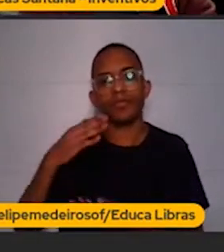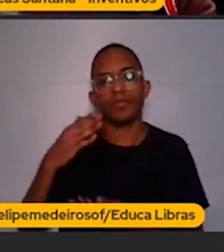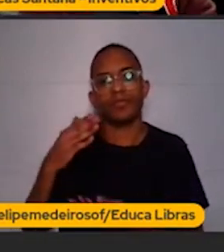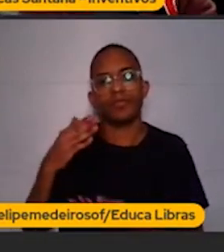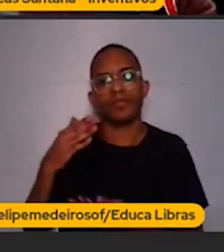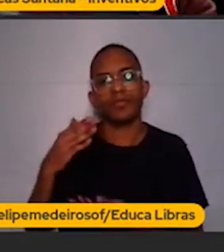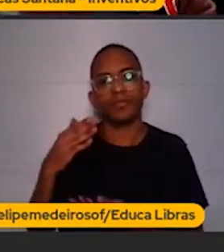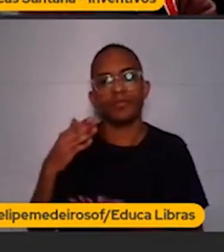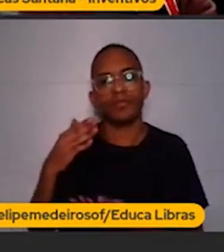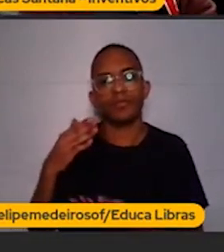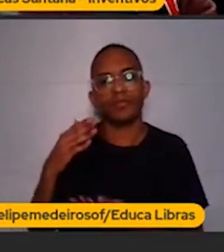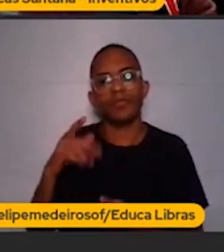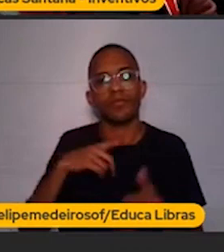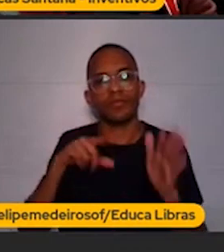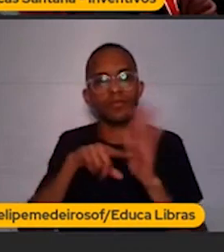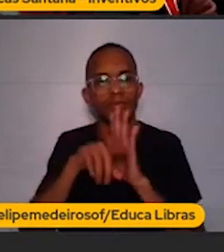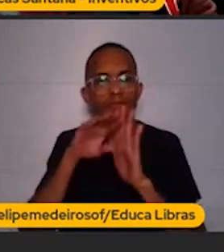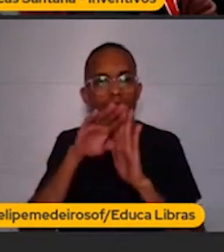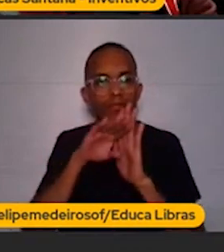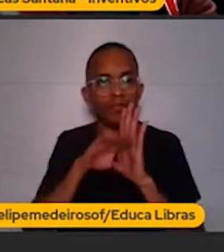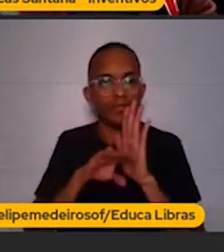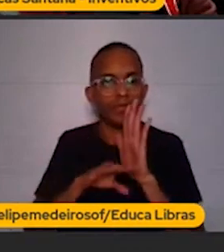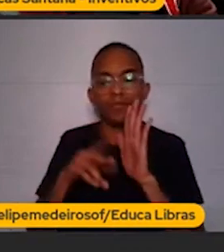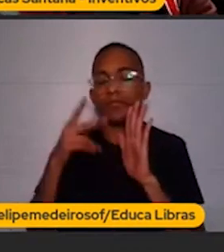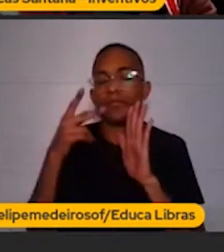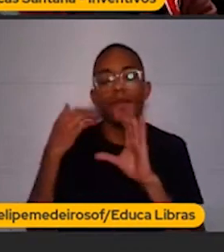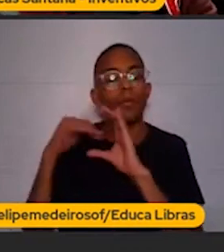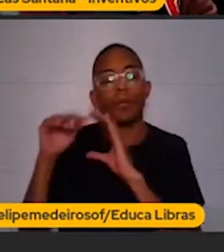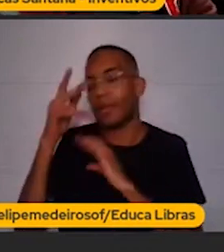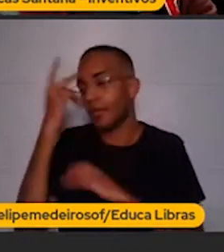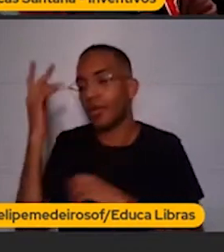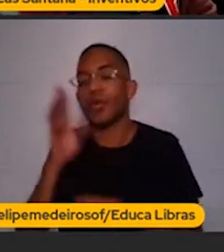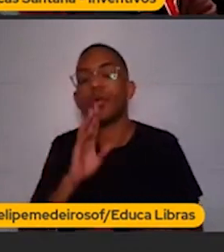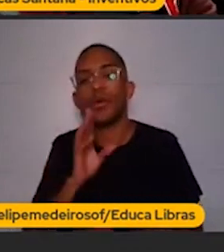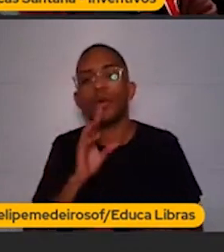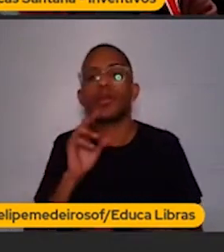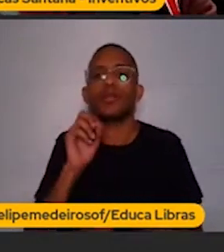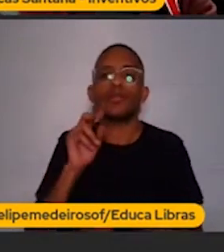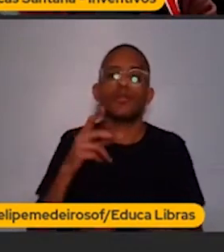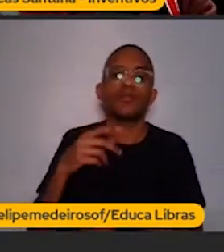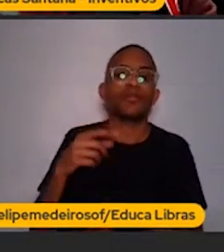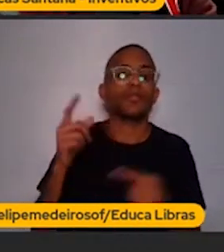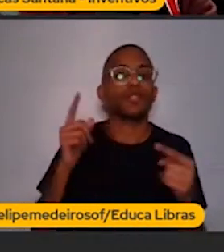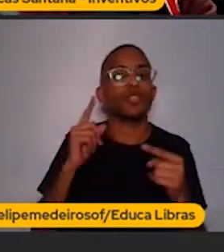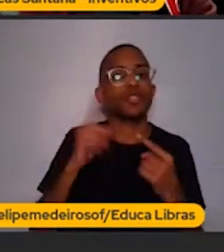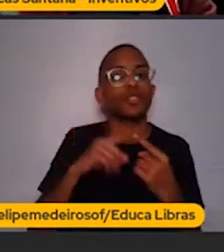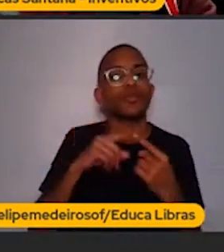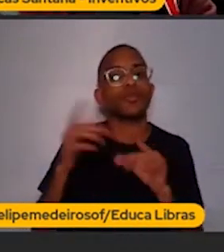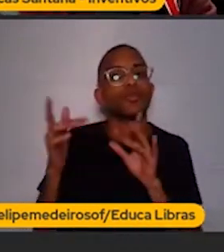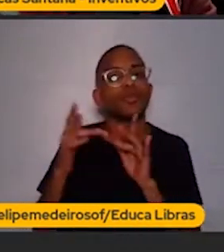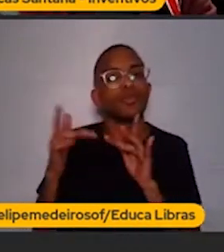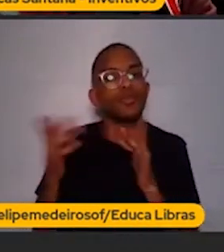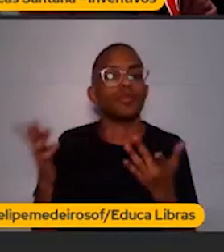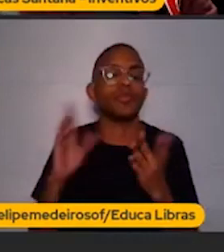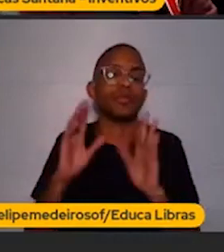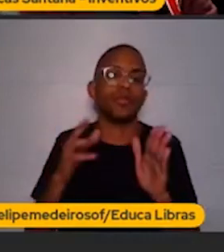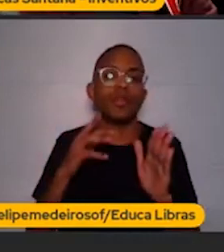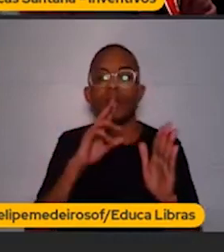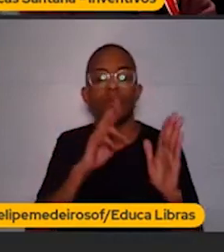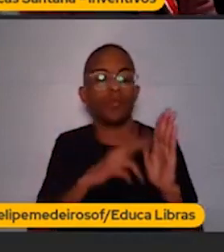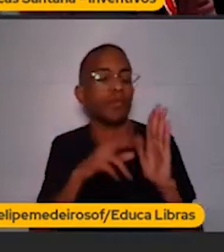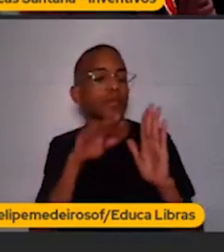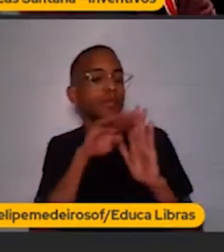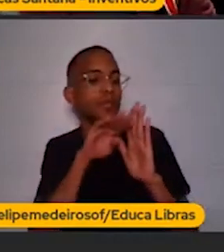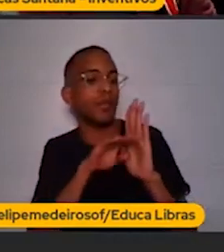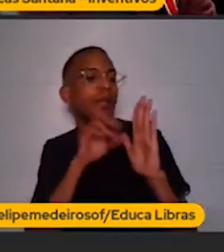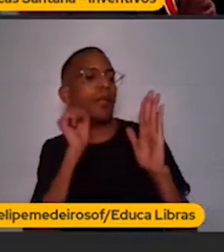você está fazendo um questionário para alguma pessoa que você conhece, que você já tem um tipo de contato, ela vai querer acabar respondendo que sim,